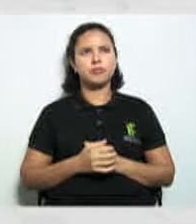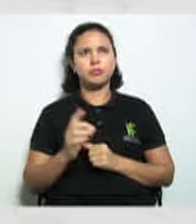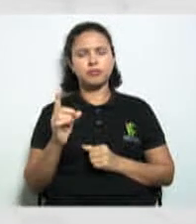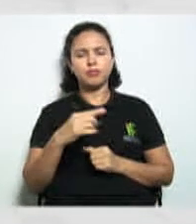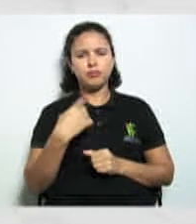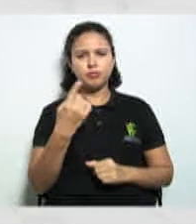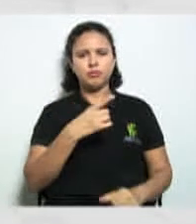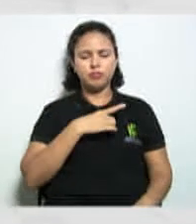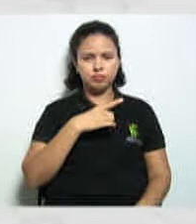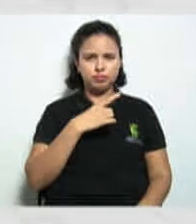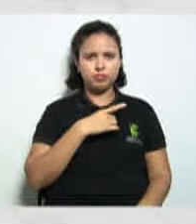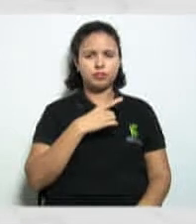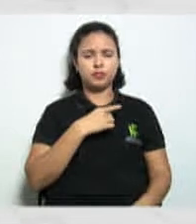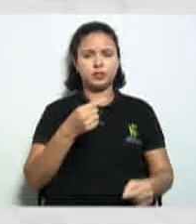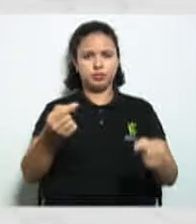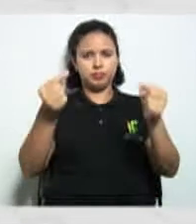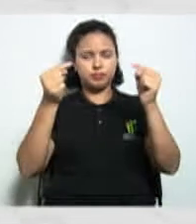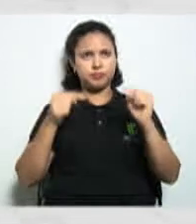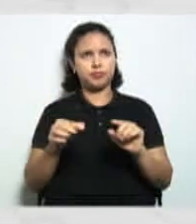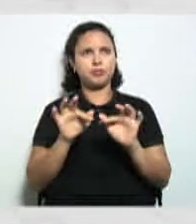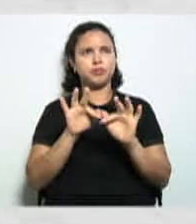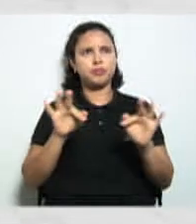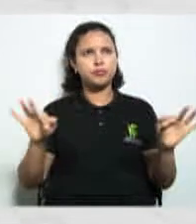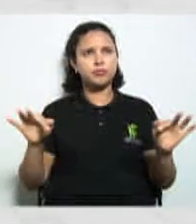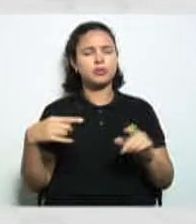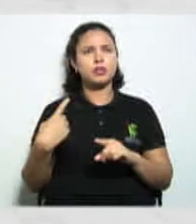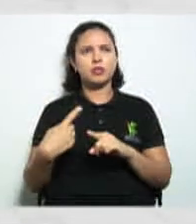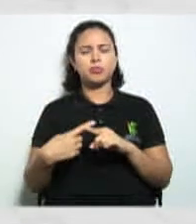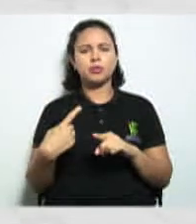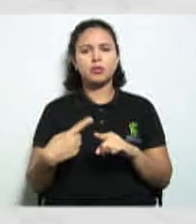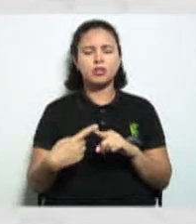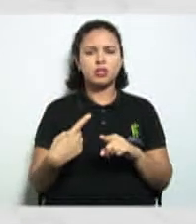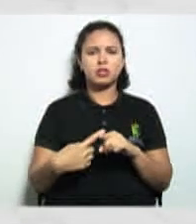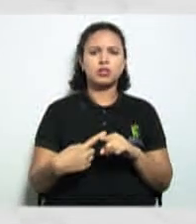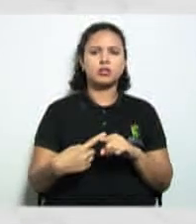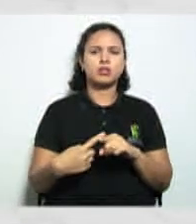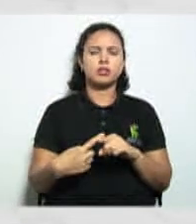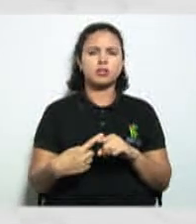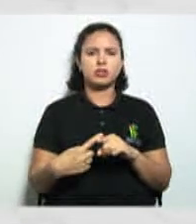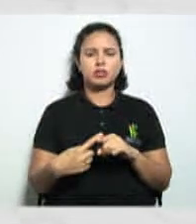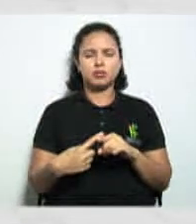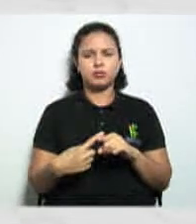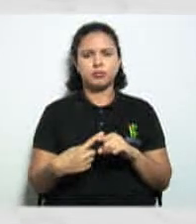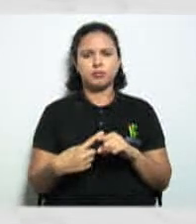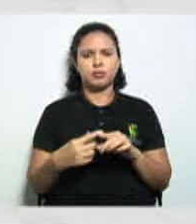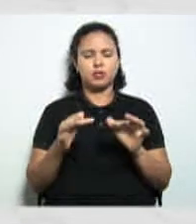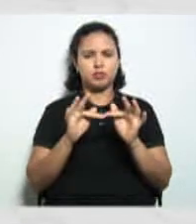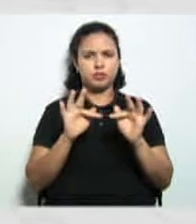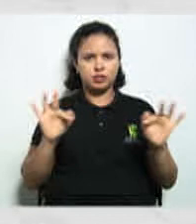também a nossa próxima alternativa, né? Por que a alternativa é não